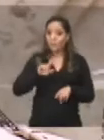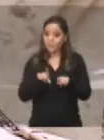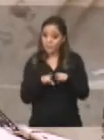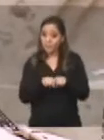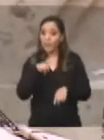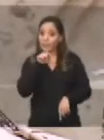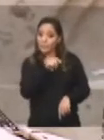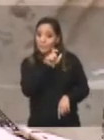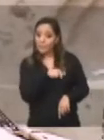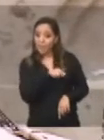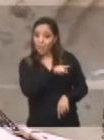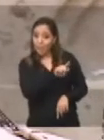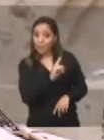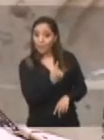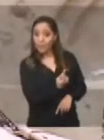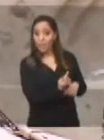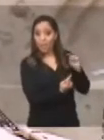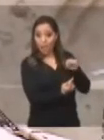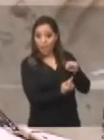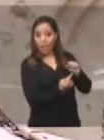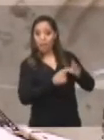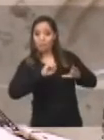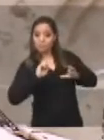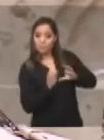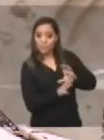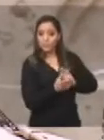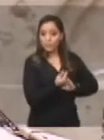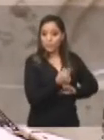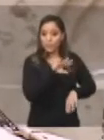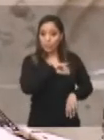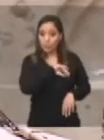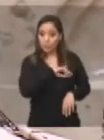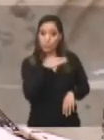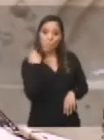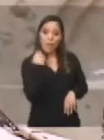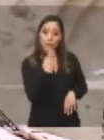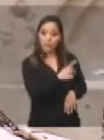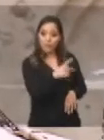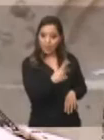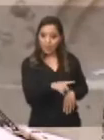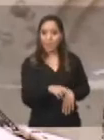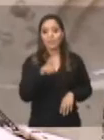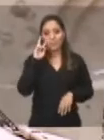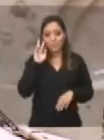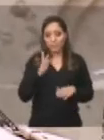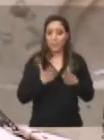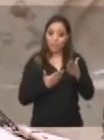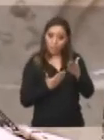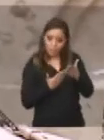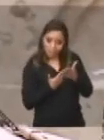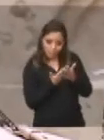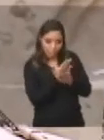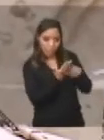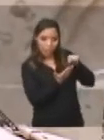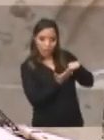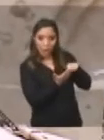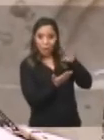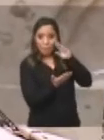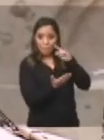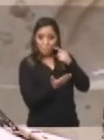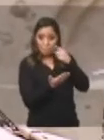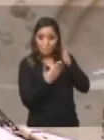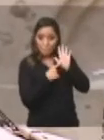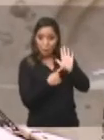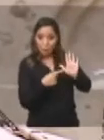sem identificação do depositante, a maioria em dinheiro, sempre em datas próximas ao crédito dos vencimentos na conta dos seus